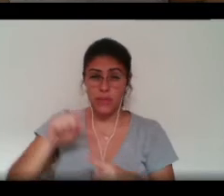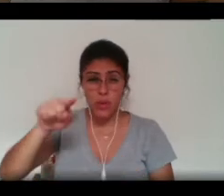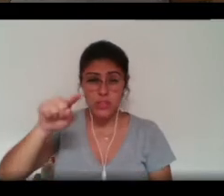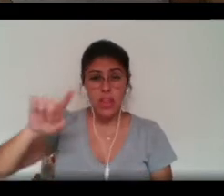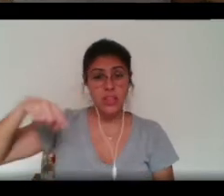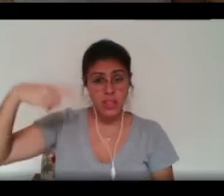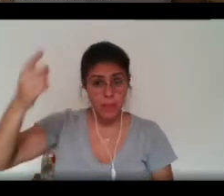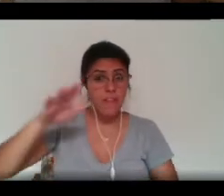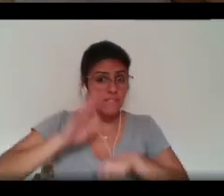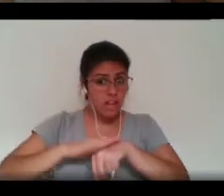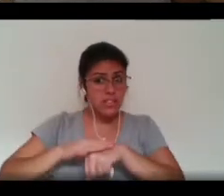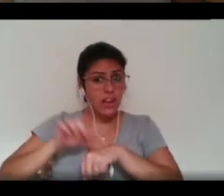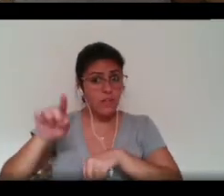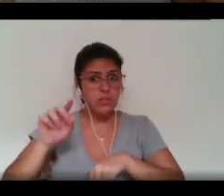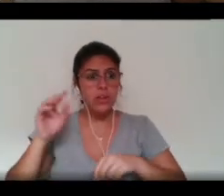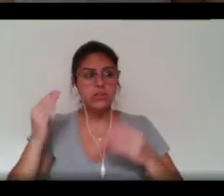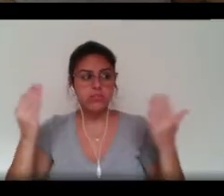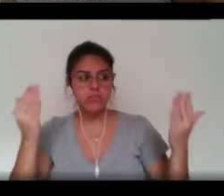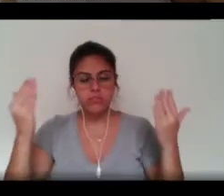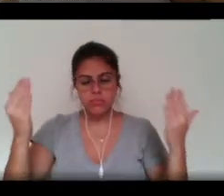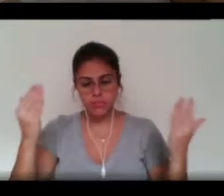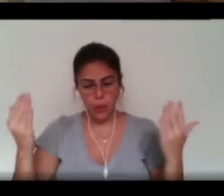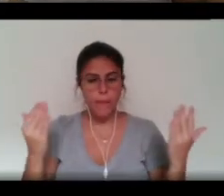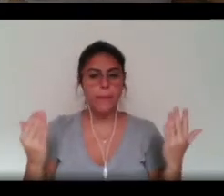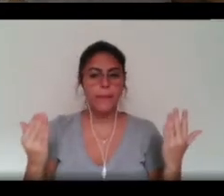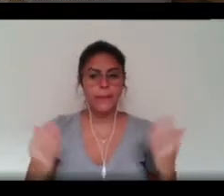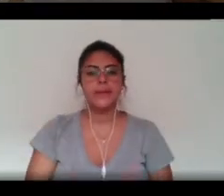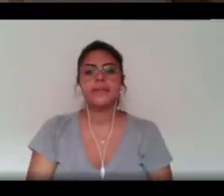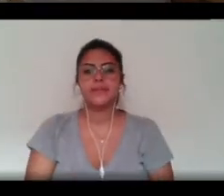fazer, vocês conferirem.